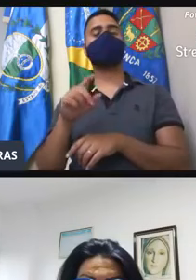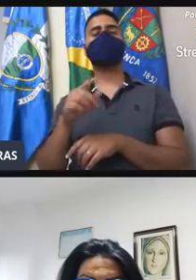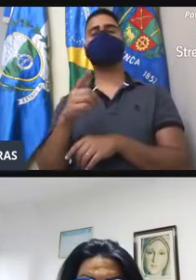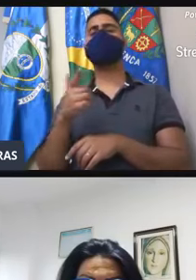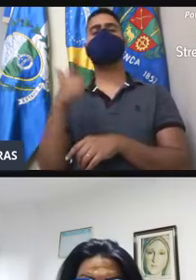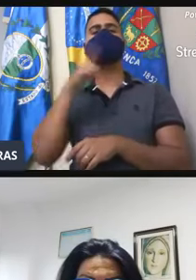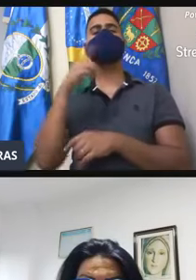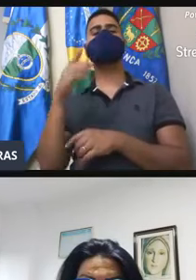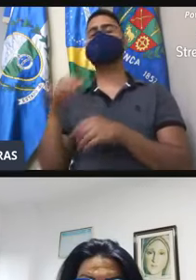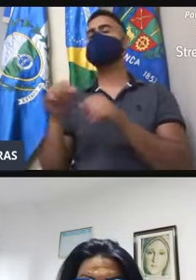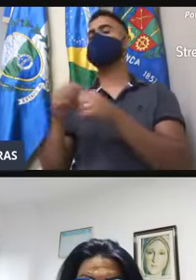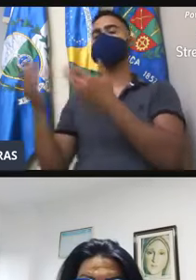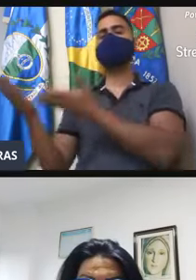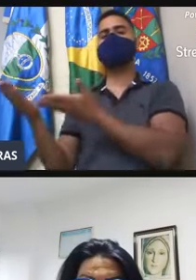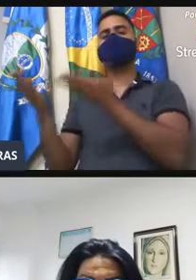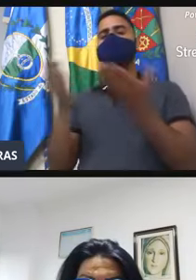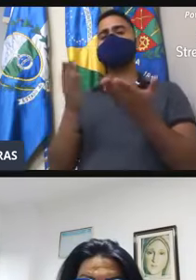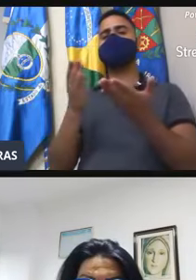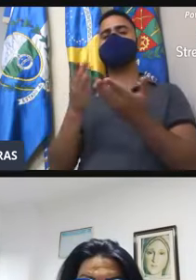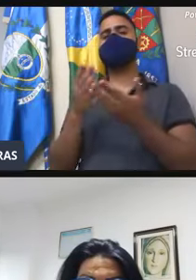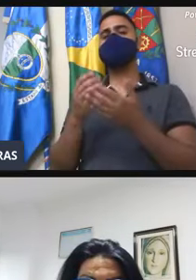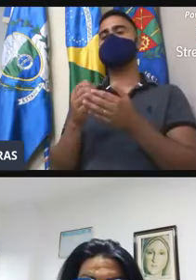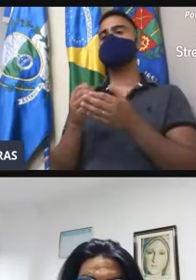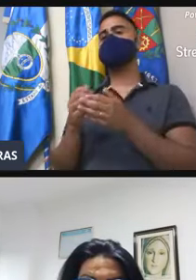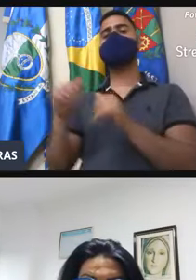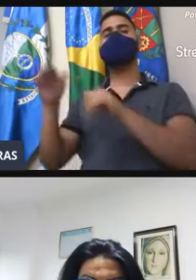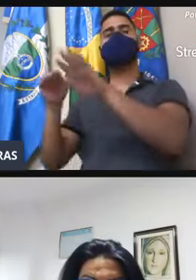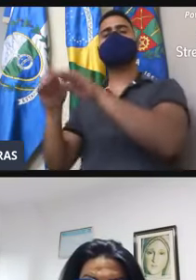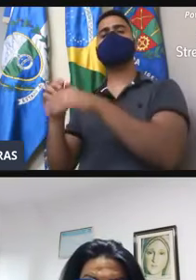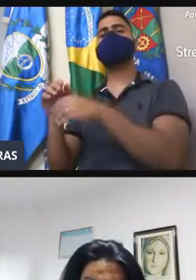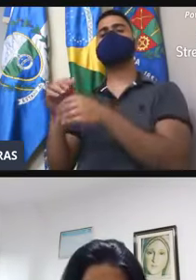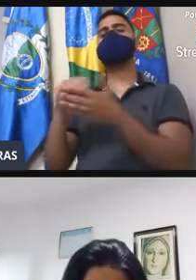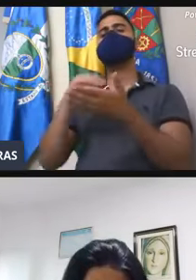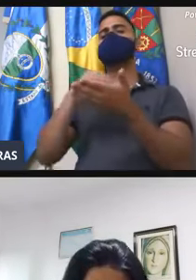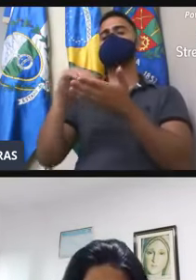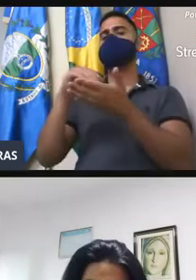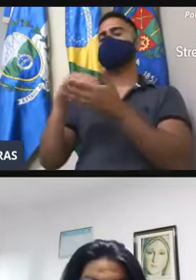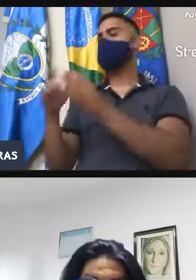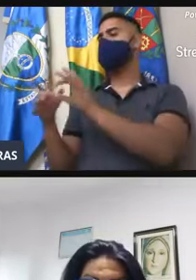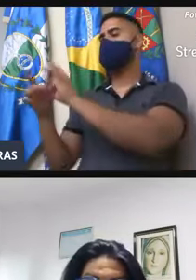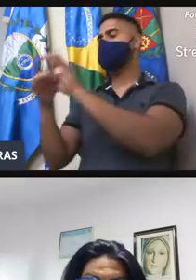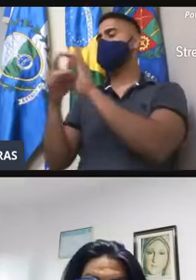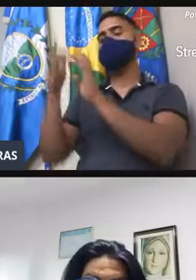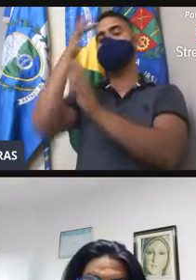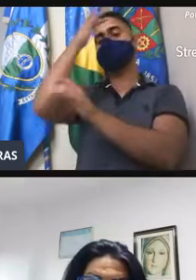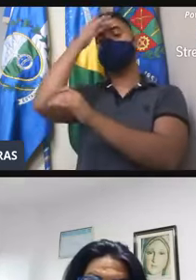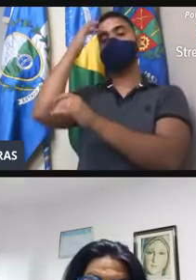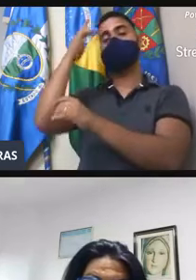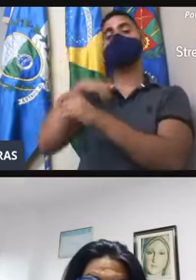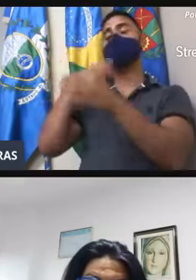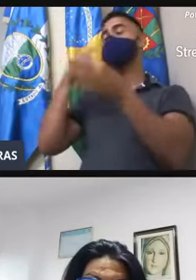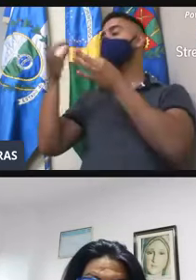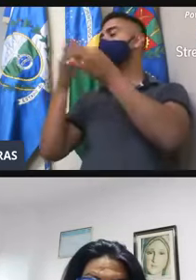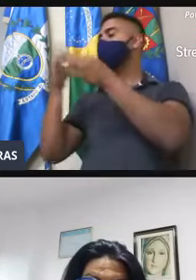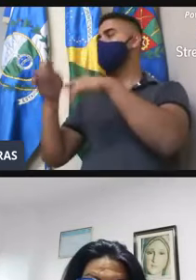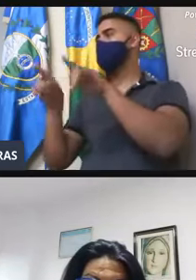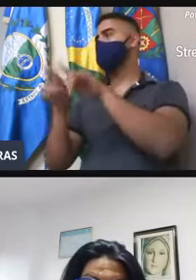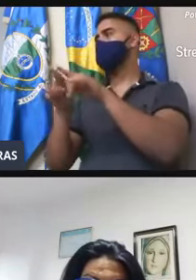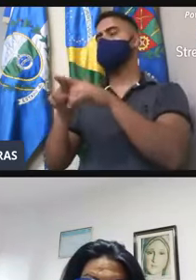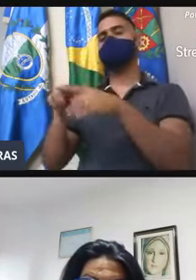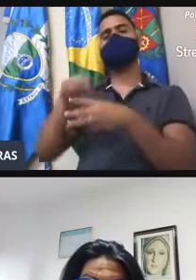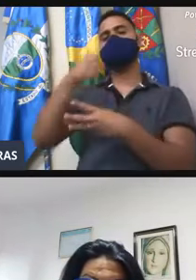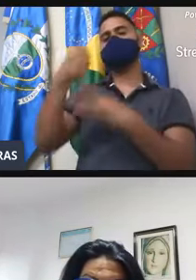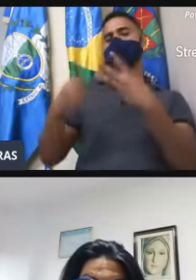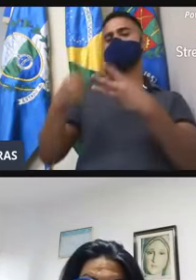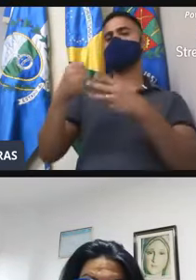iniciativa em trazer, juntar secretário, juntar os laços, juntar as pessoas, opiniões do Legislativo ao